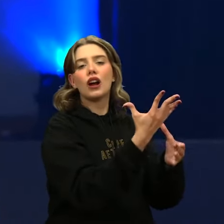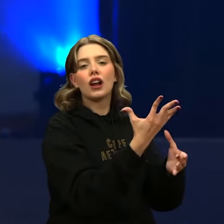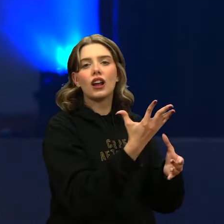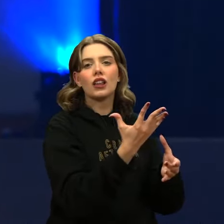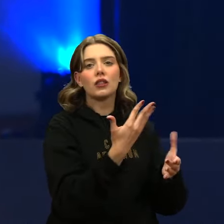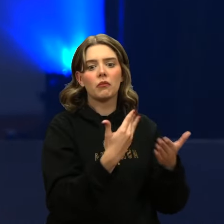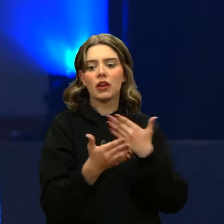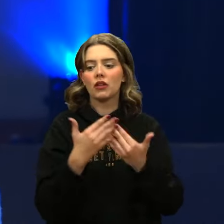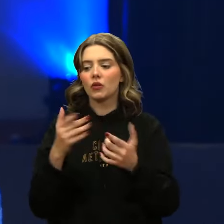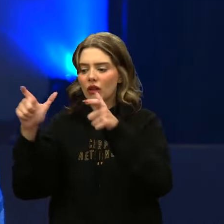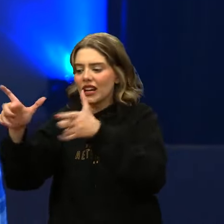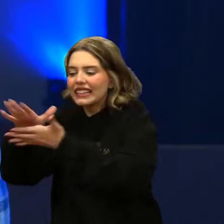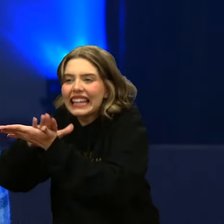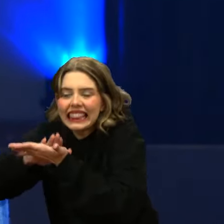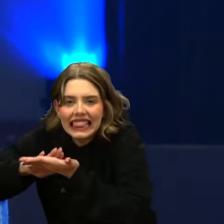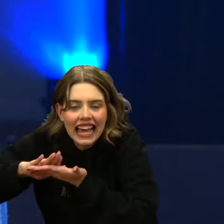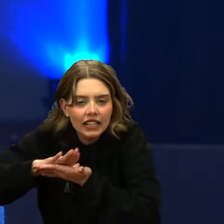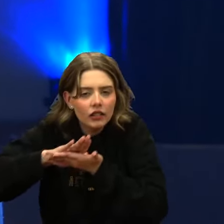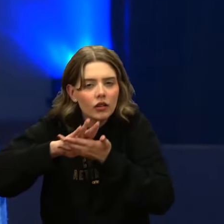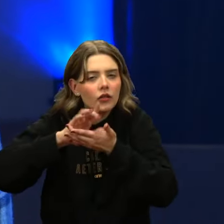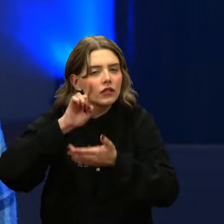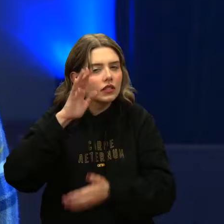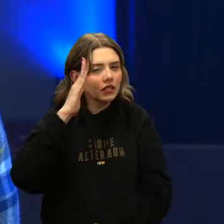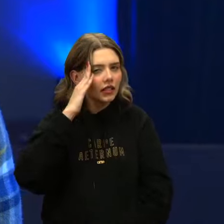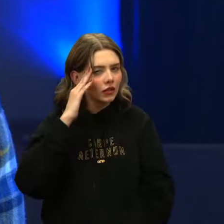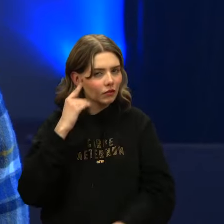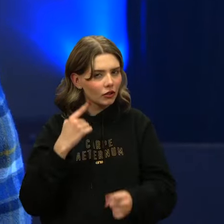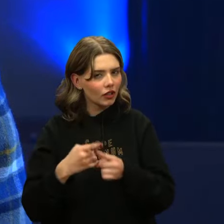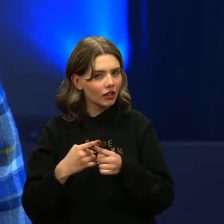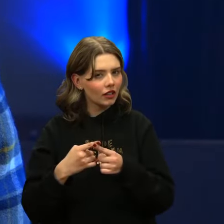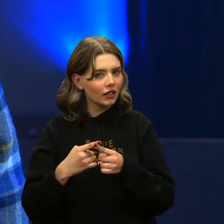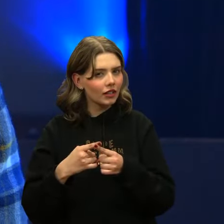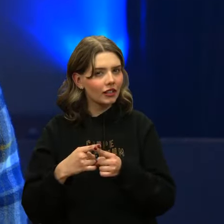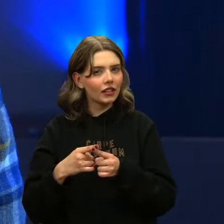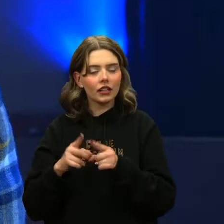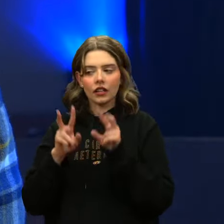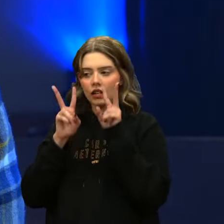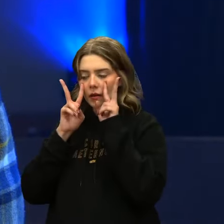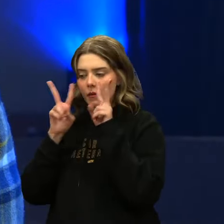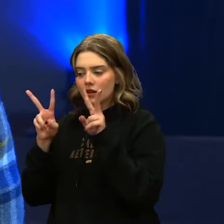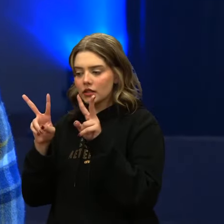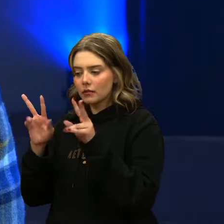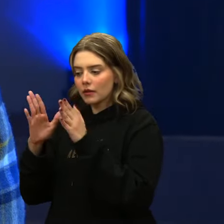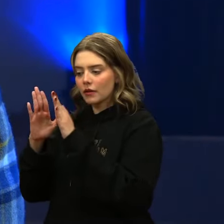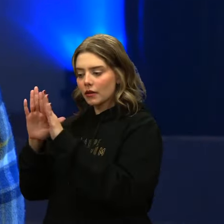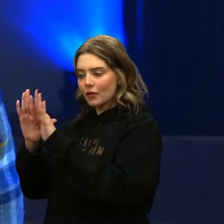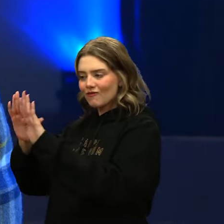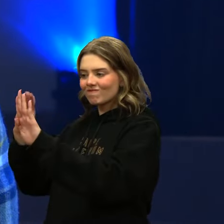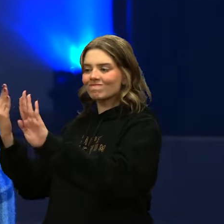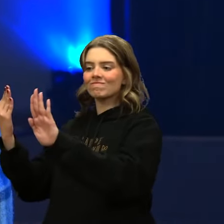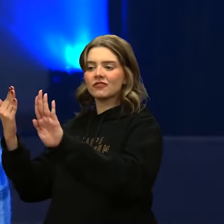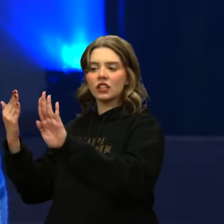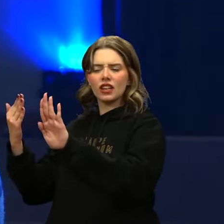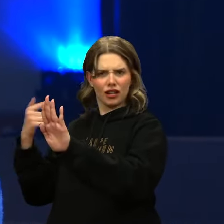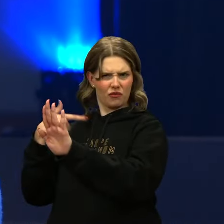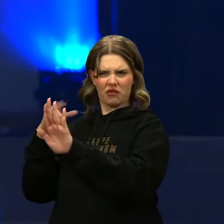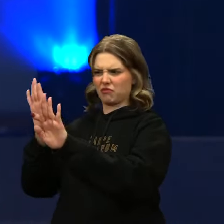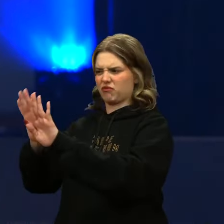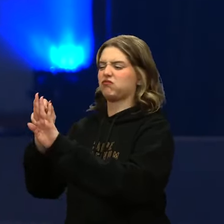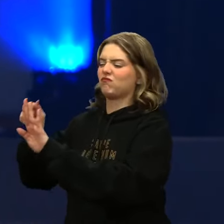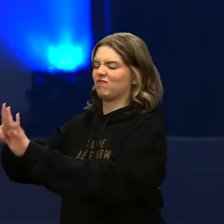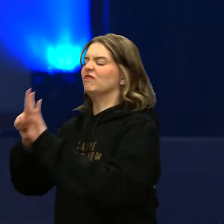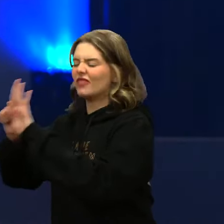Você sabe por quê? Porque ele viu uma porta aberta. Ele arrombou a porta com a força dele? Não.